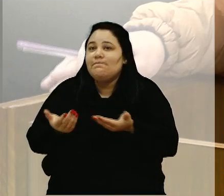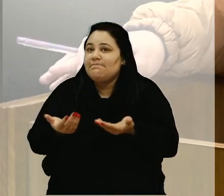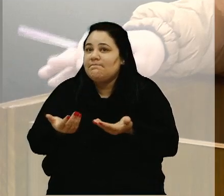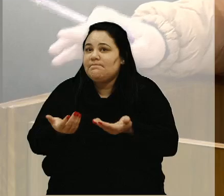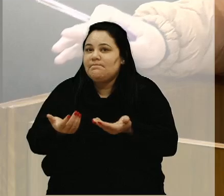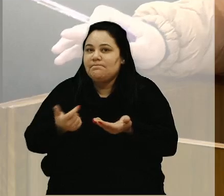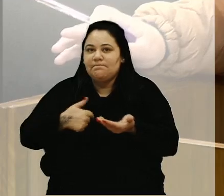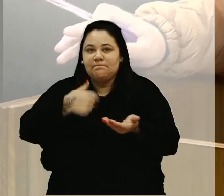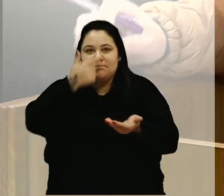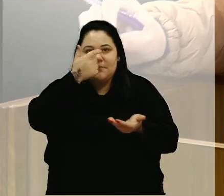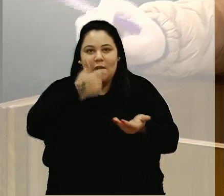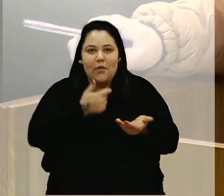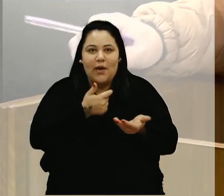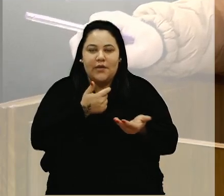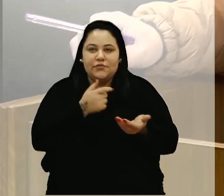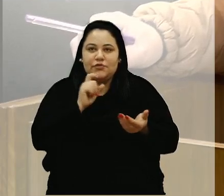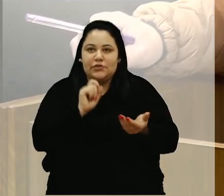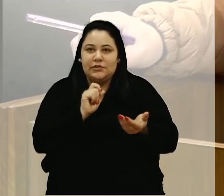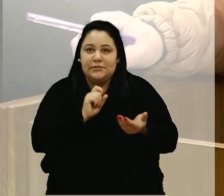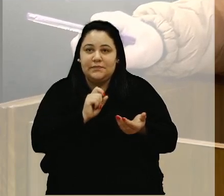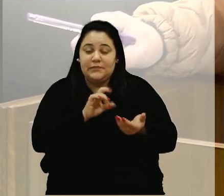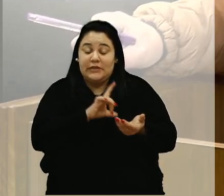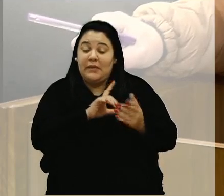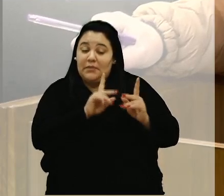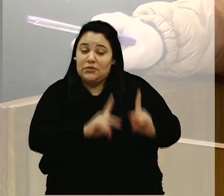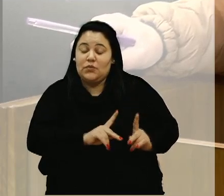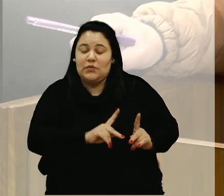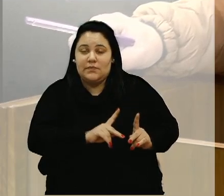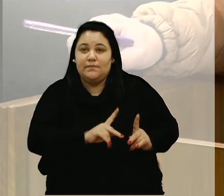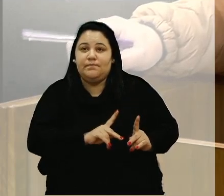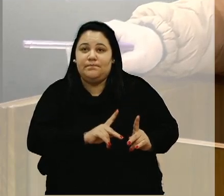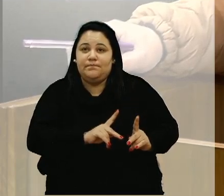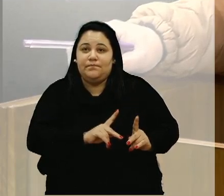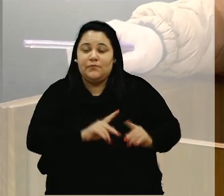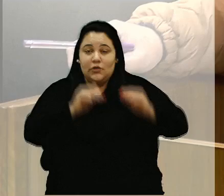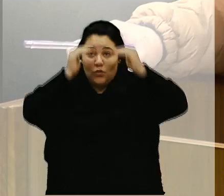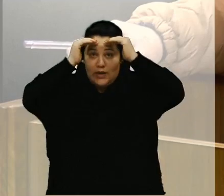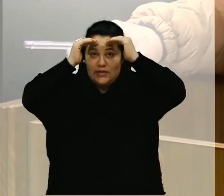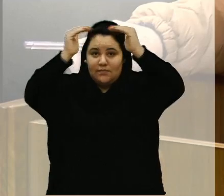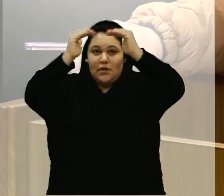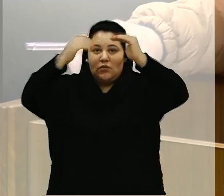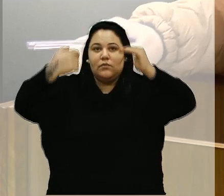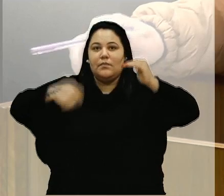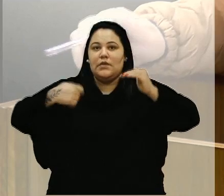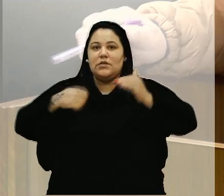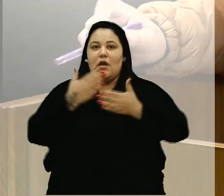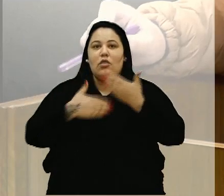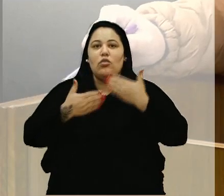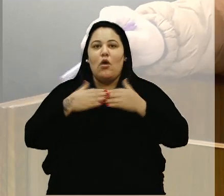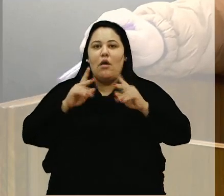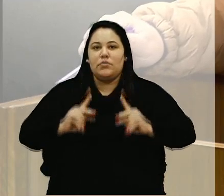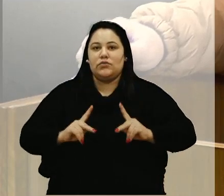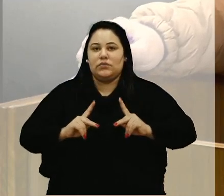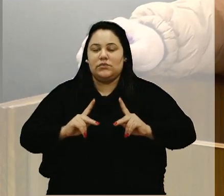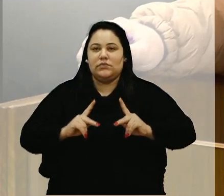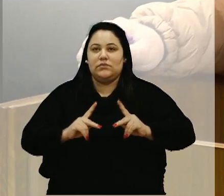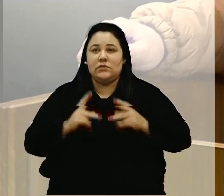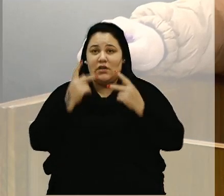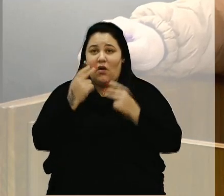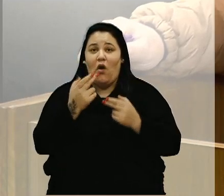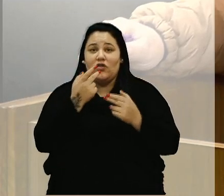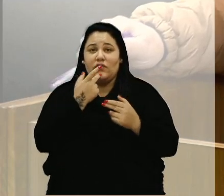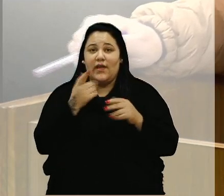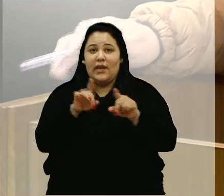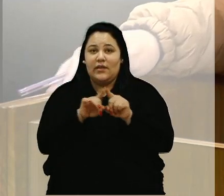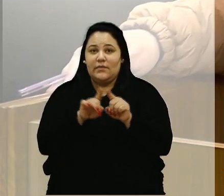Eu acho que são pessoas, e o respeito cabe a todas. Assim como a gente diz que não cabe, é